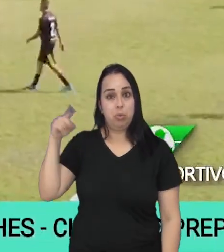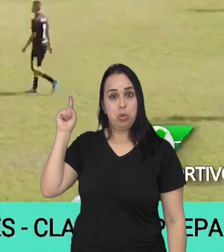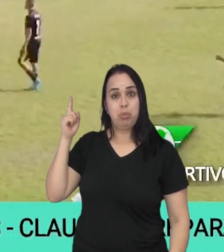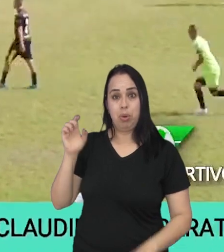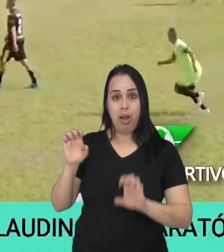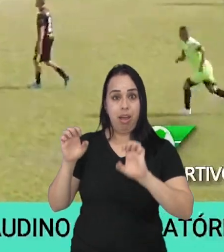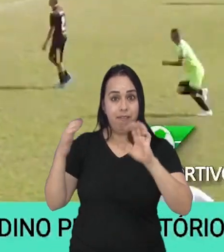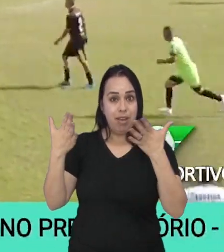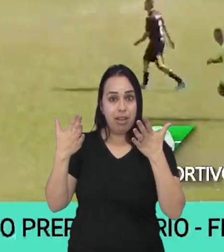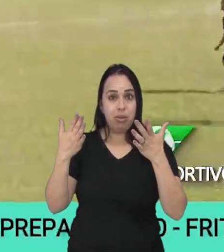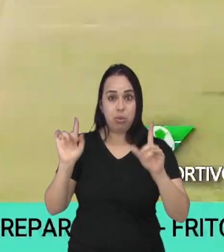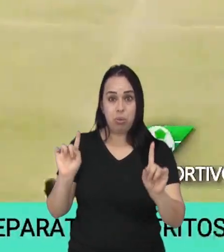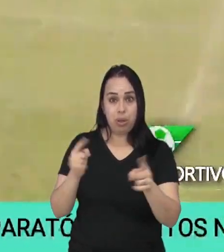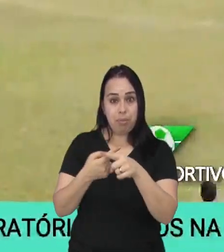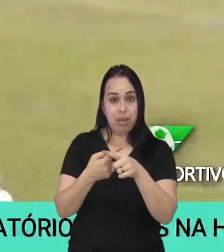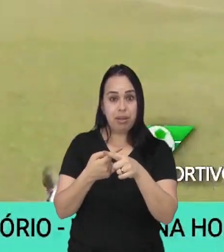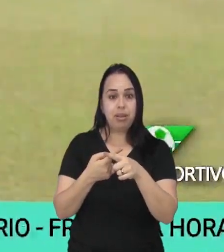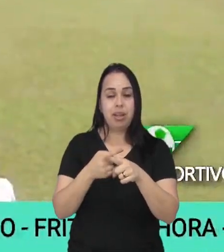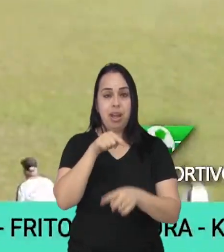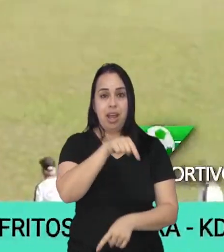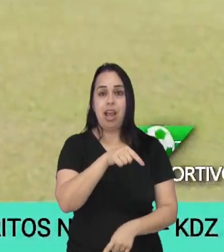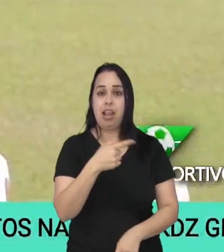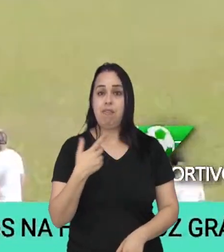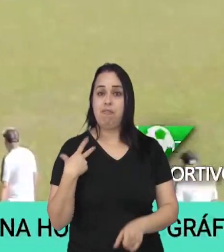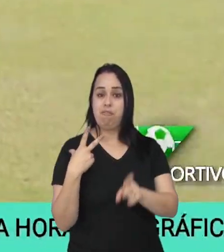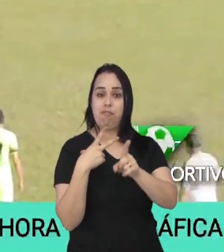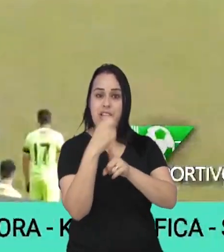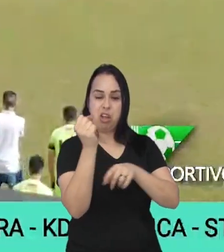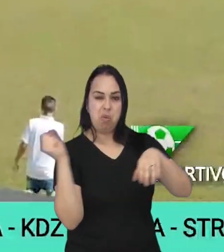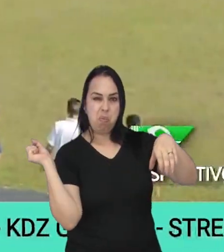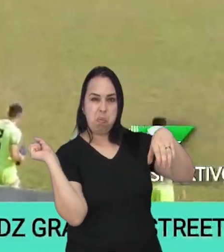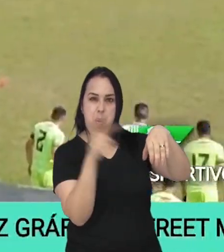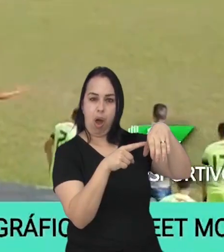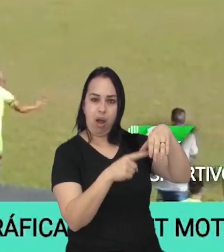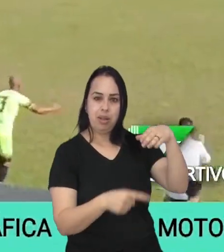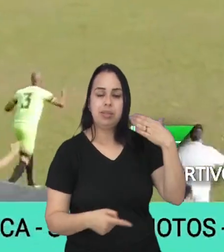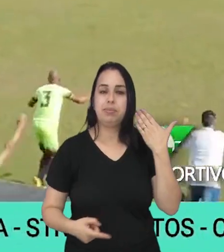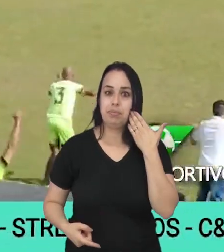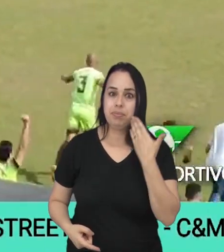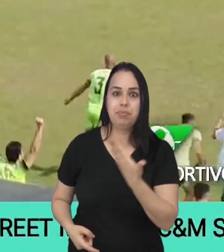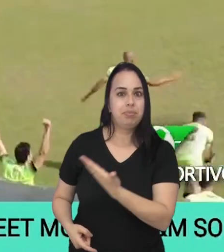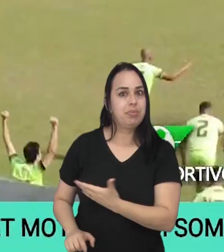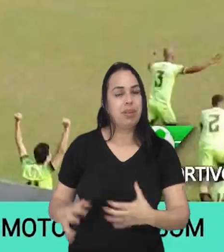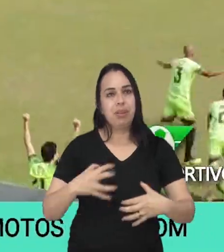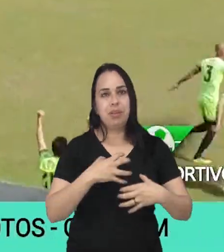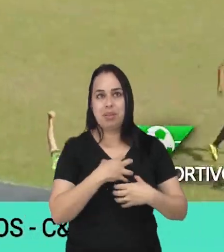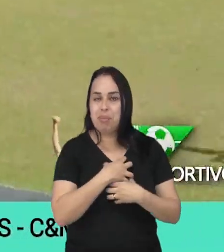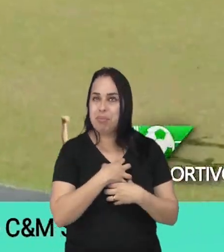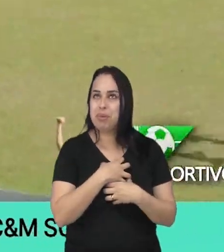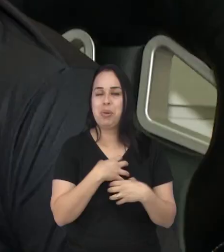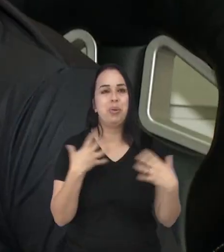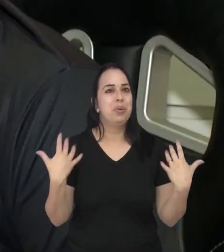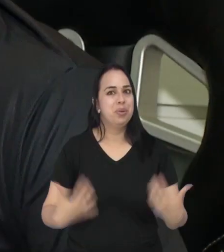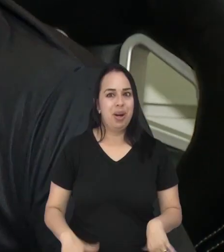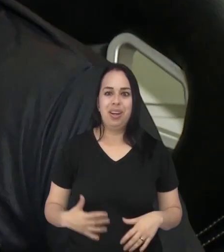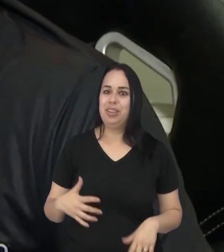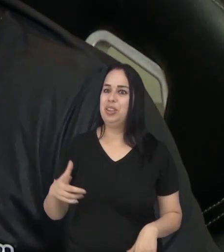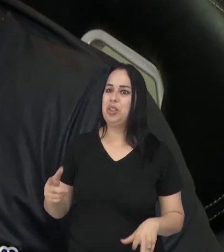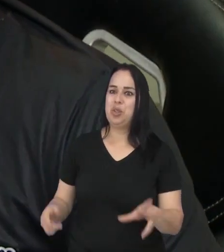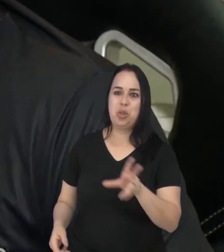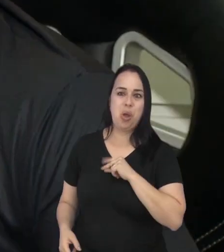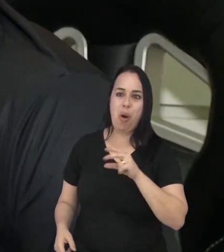última edição, disputada no primeiro semestre, foi campeão, com direito a um golaço na final. Sentimento inesquecível. Cara,